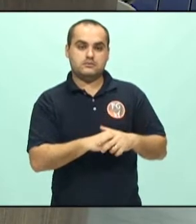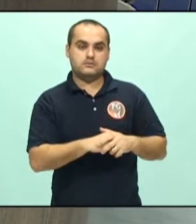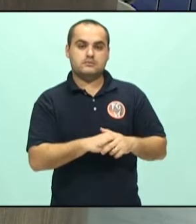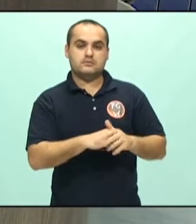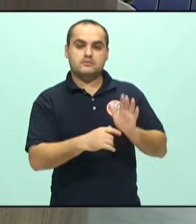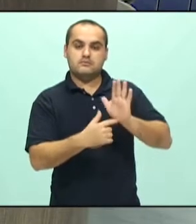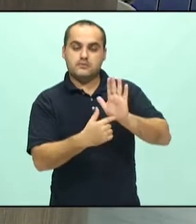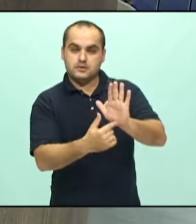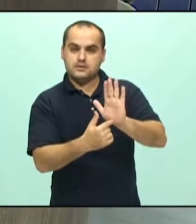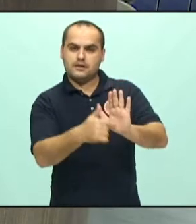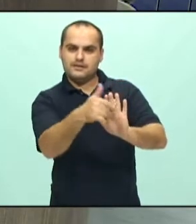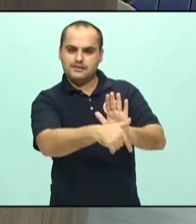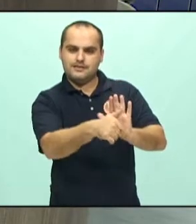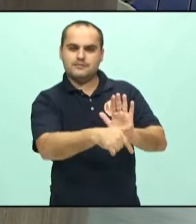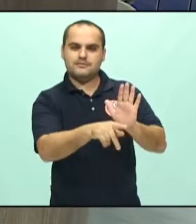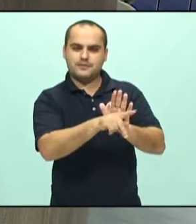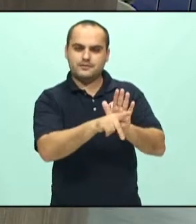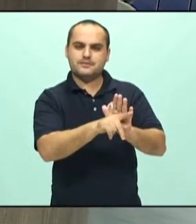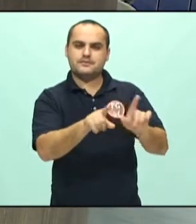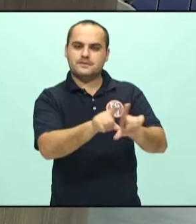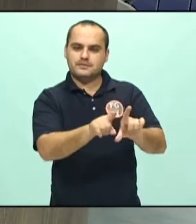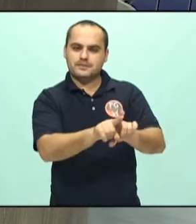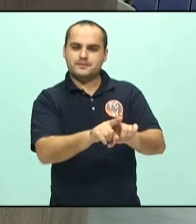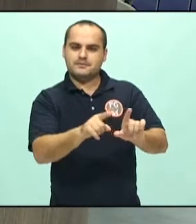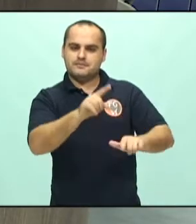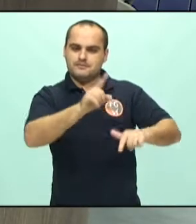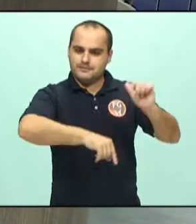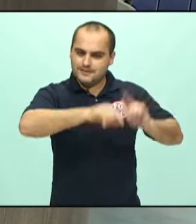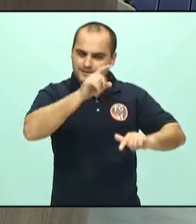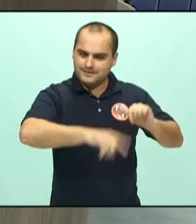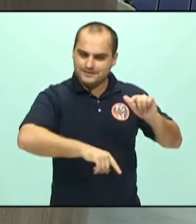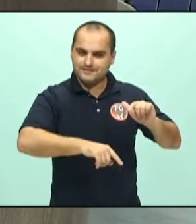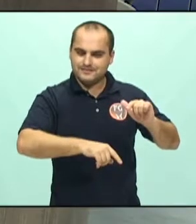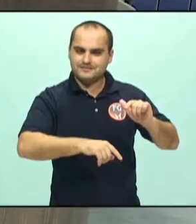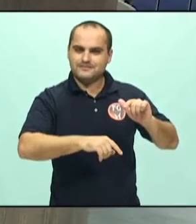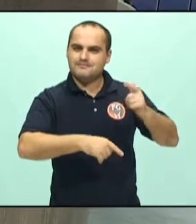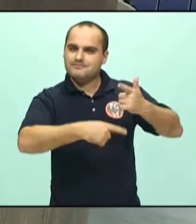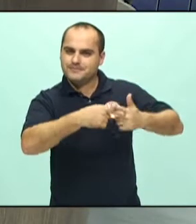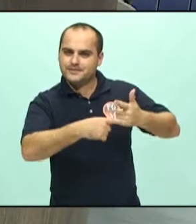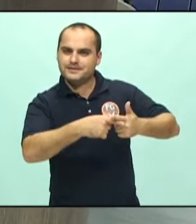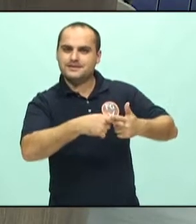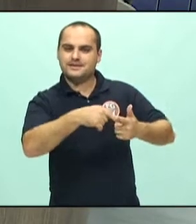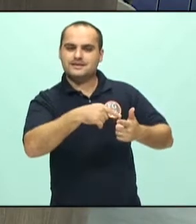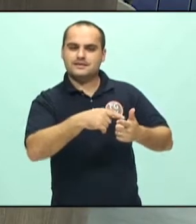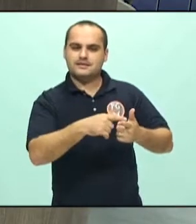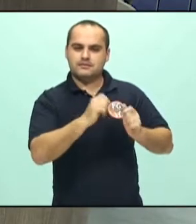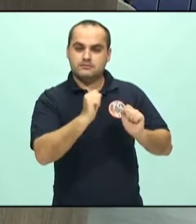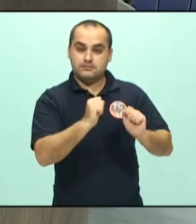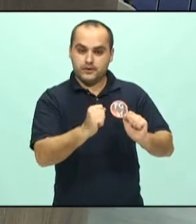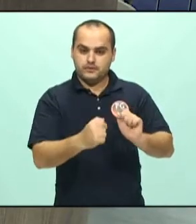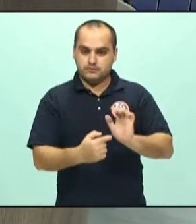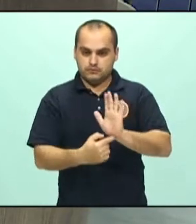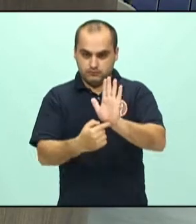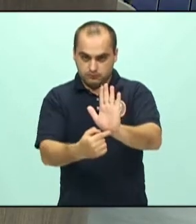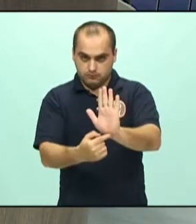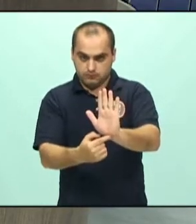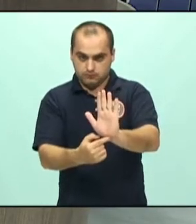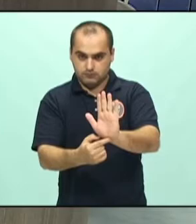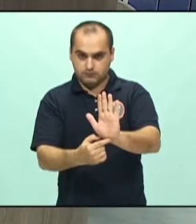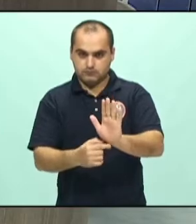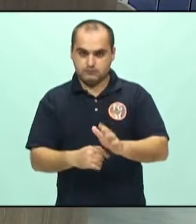mostrar os crachás e o material gráfico, porque esses crachás, pode mostrar ali para ele.